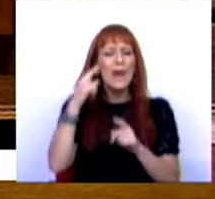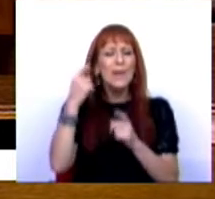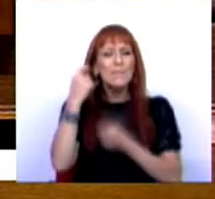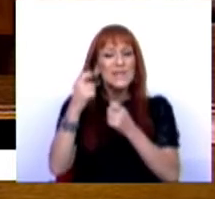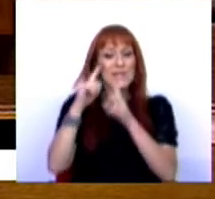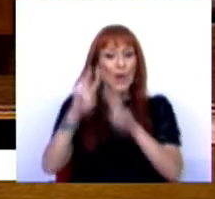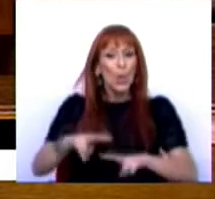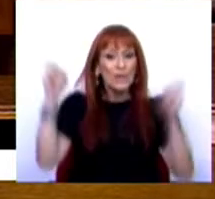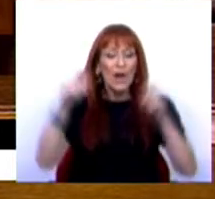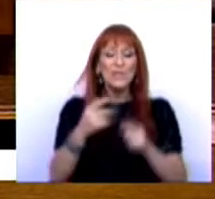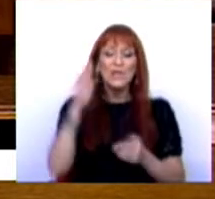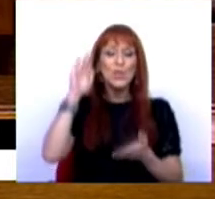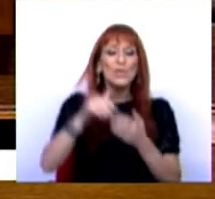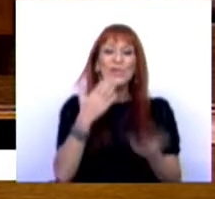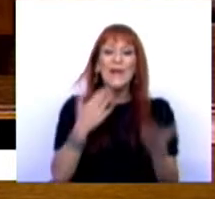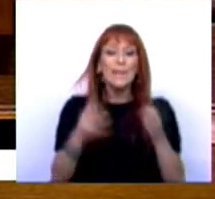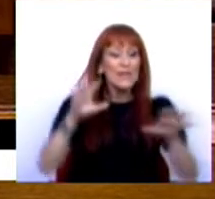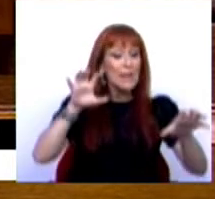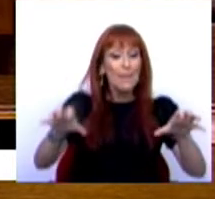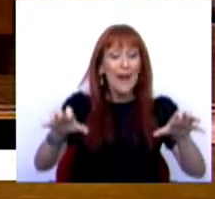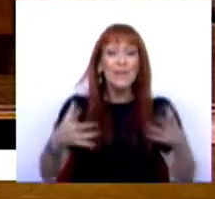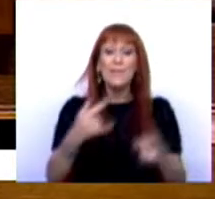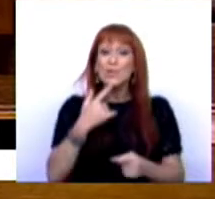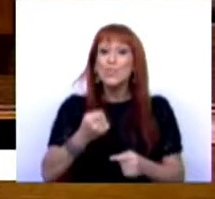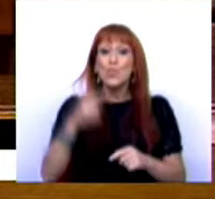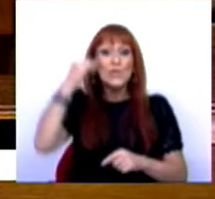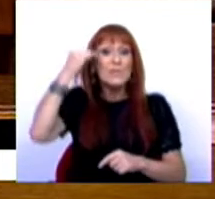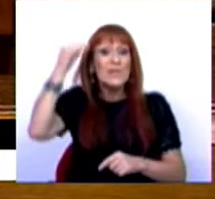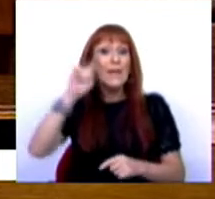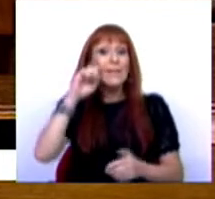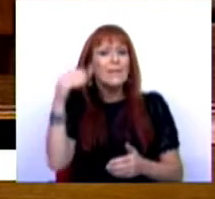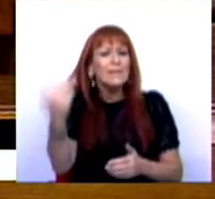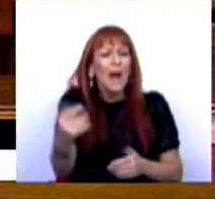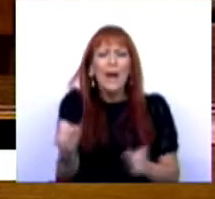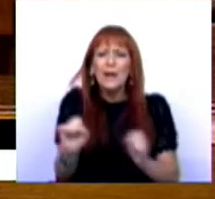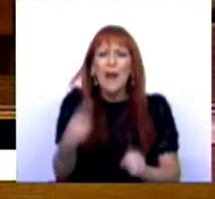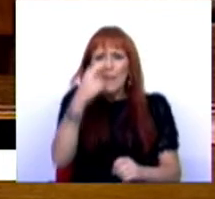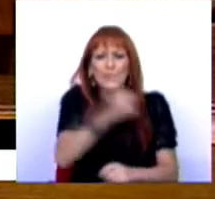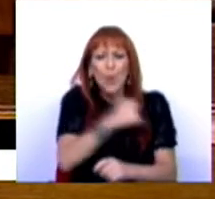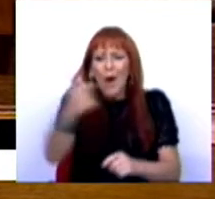uma solução equilibrada para todas as partes, mas que muito em particular garanta que nenhum